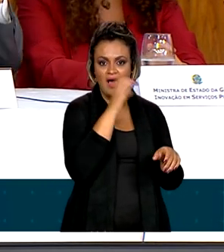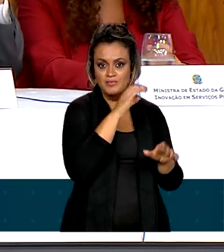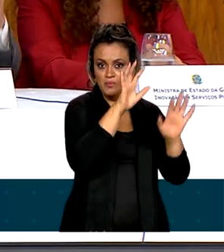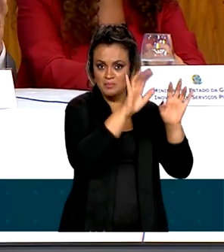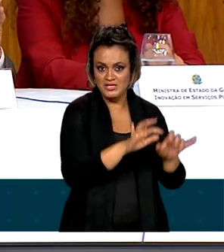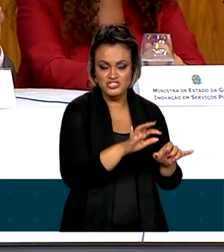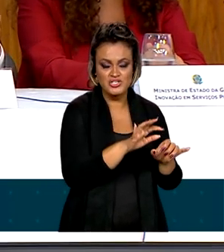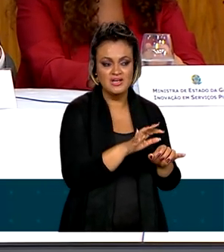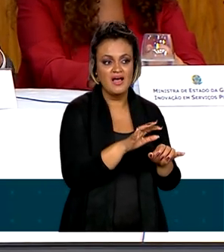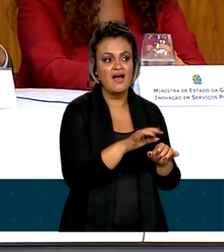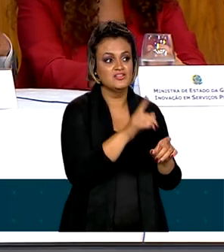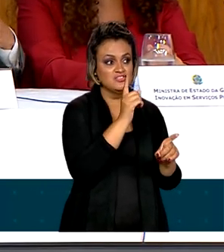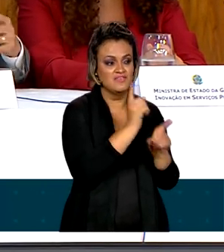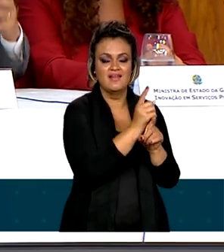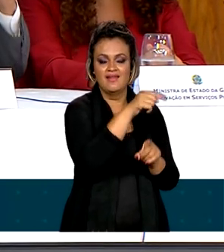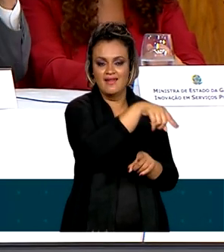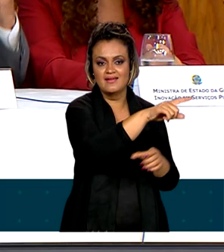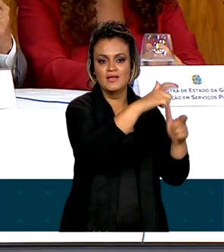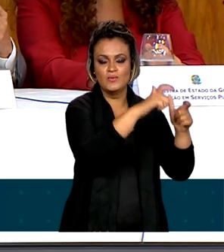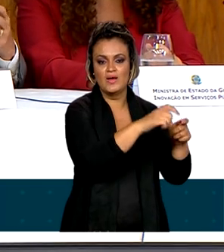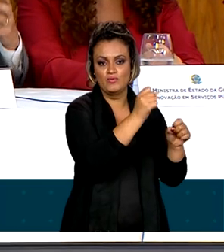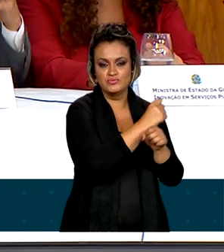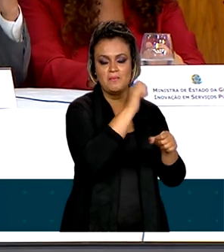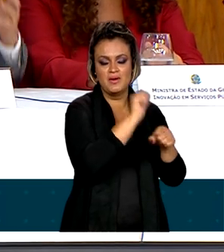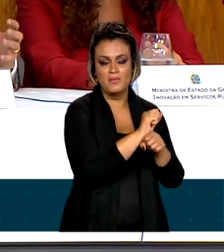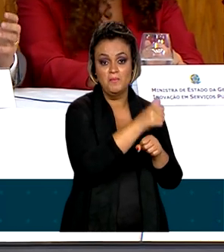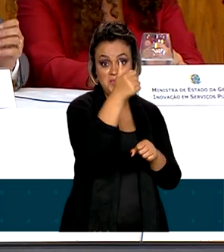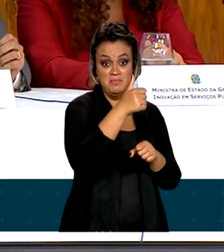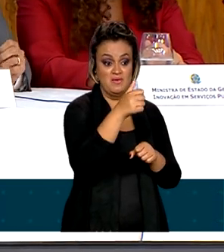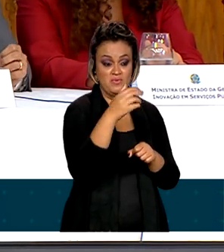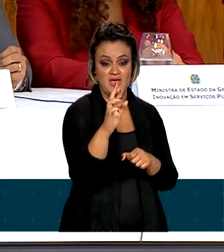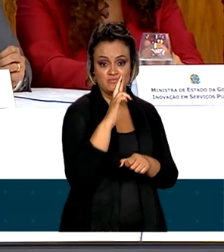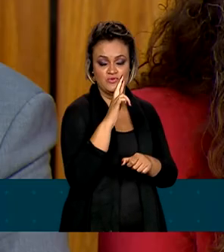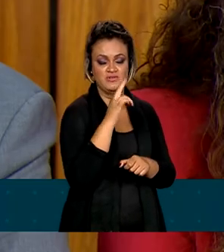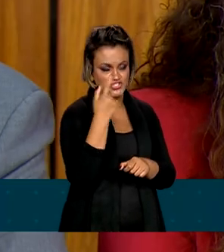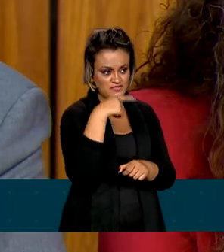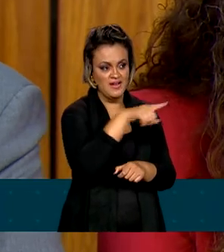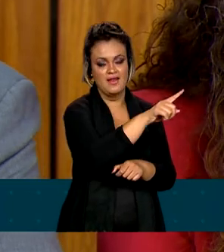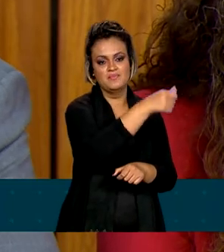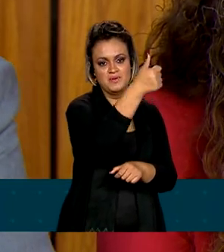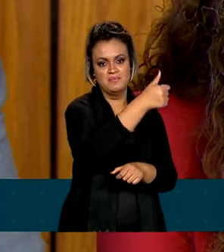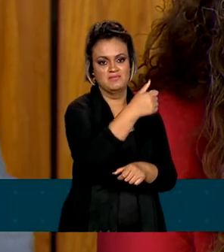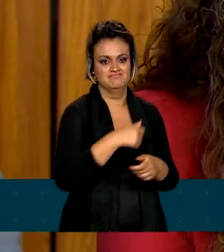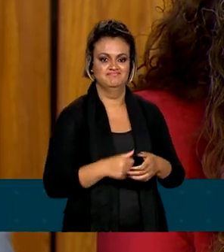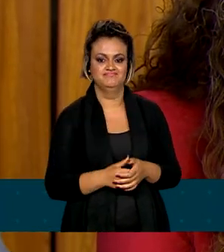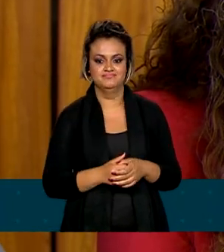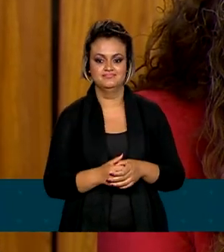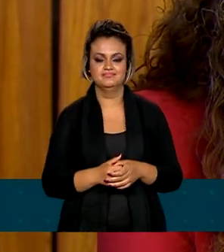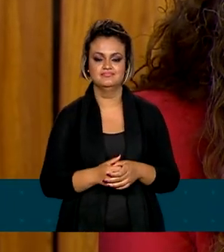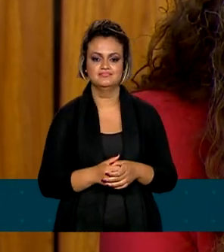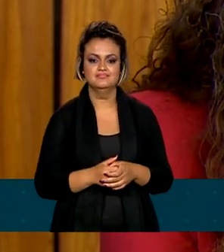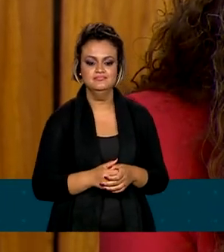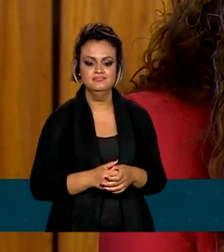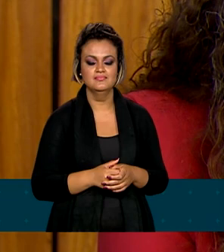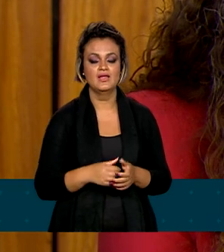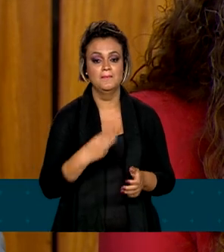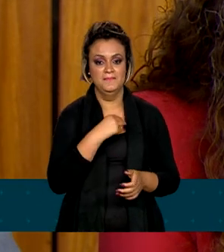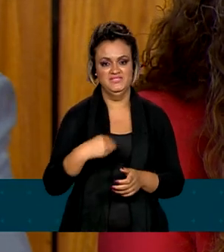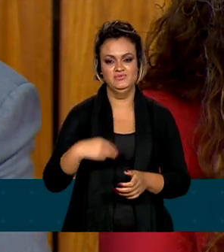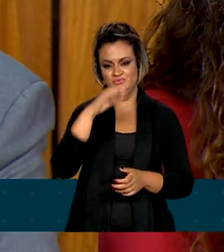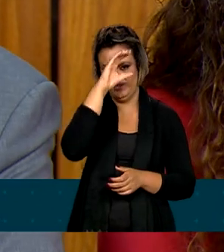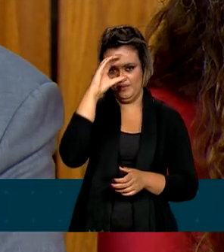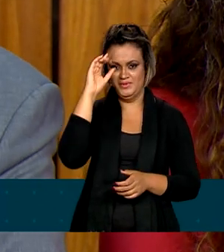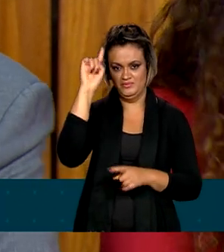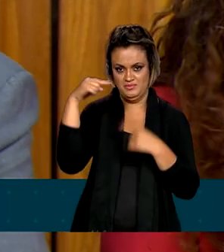vamos tratar por lotes, aqueles que preencherem primeiros, nós vamos analisar a situação primeiro. O ministro Camilo, que vai